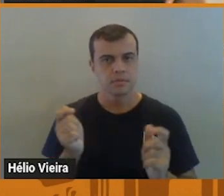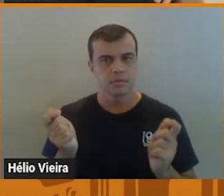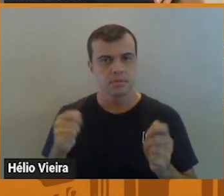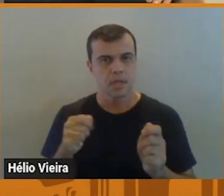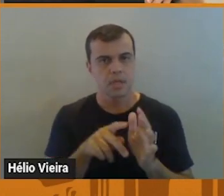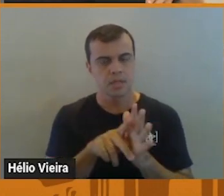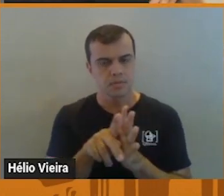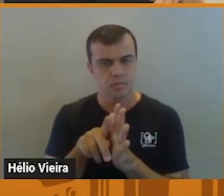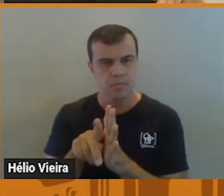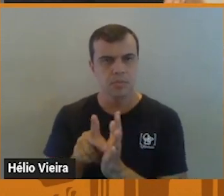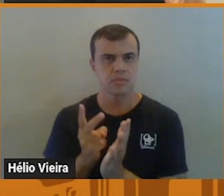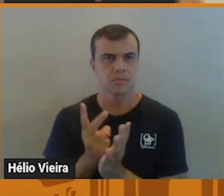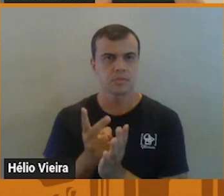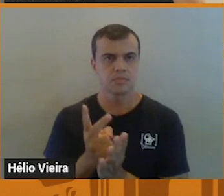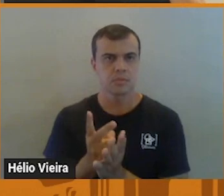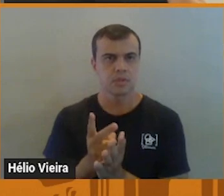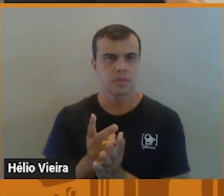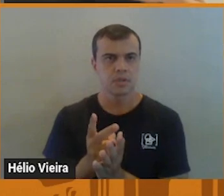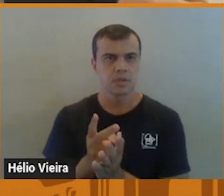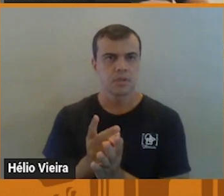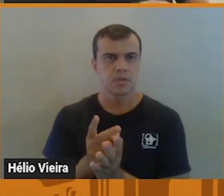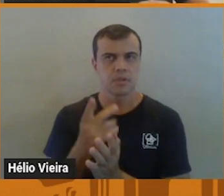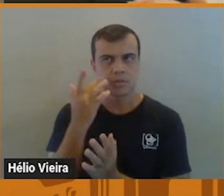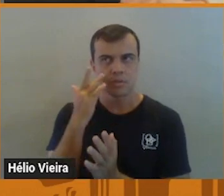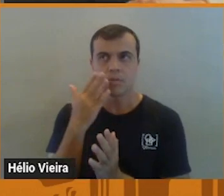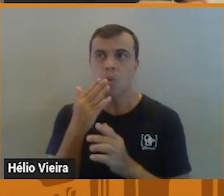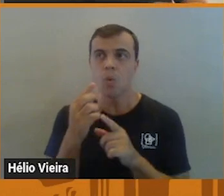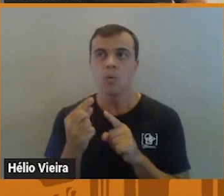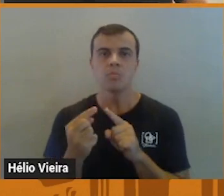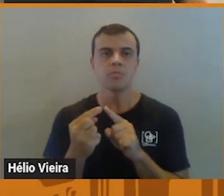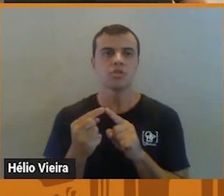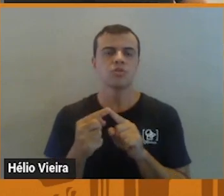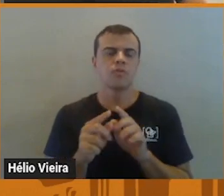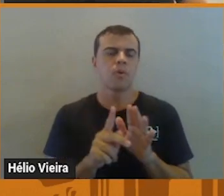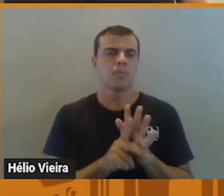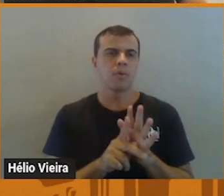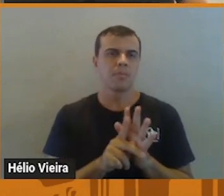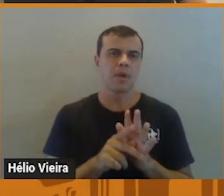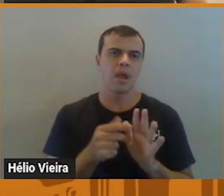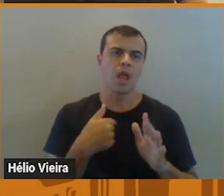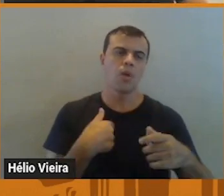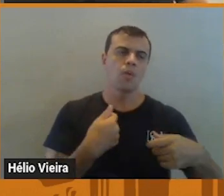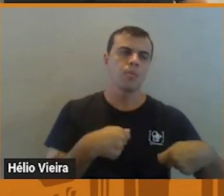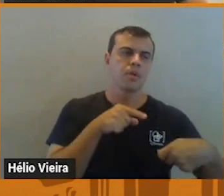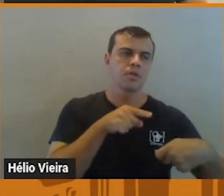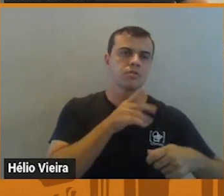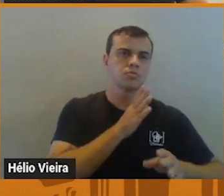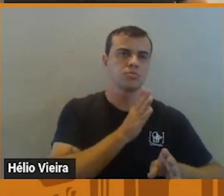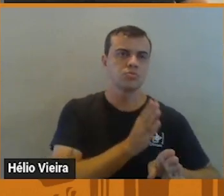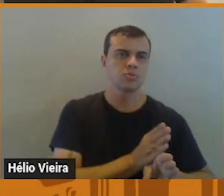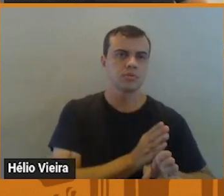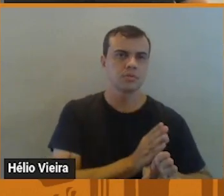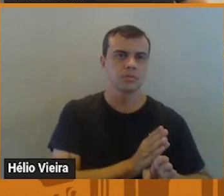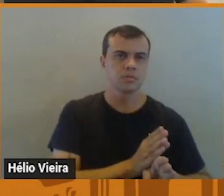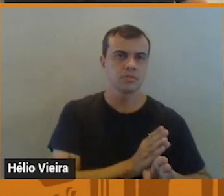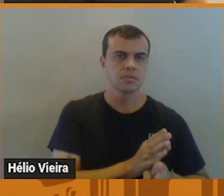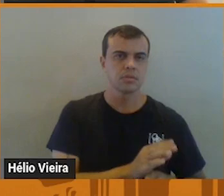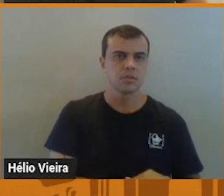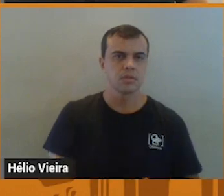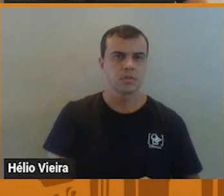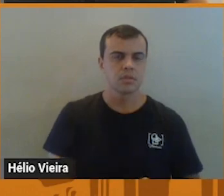explorar sem uma intenção específica. Ah, eu preciso encontrar